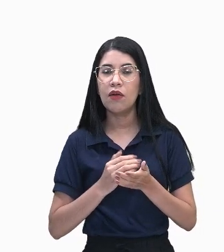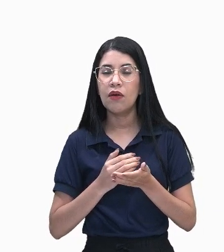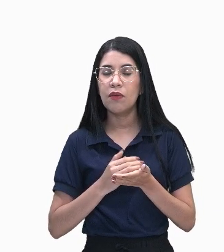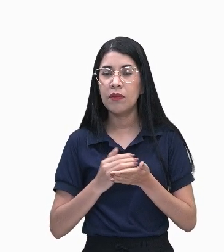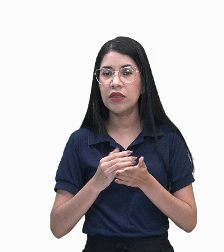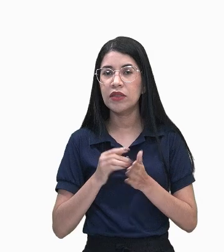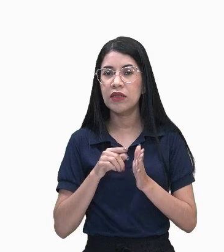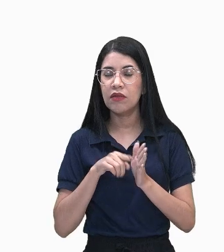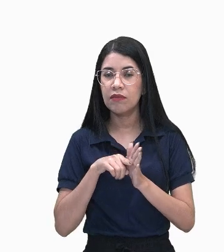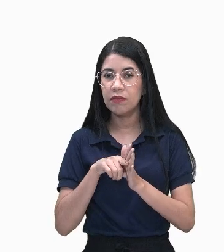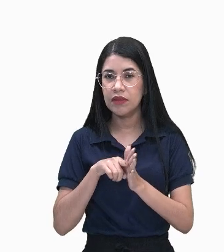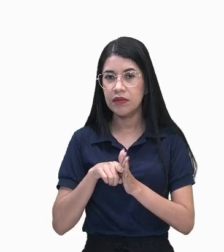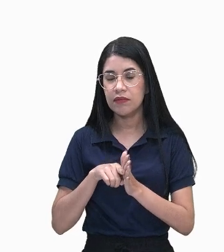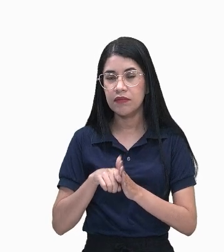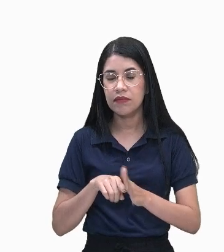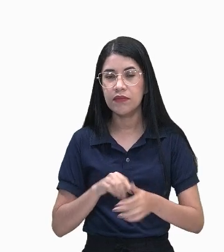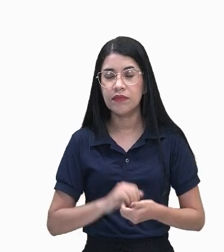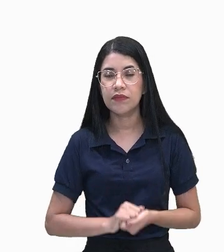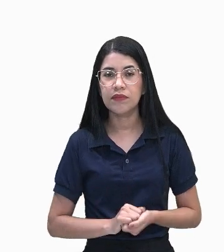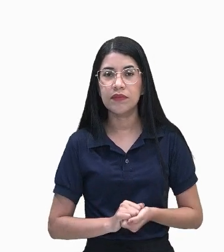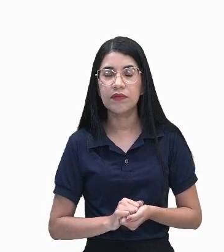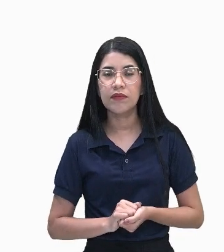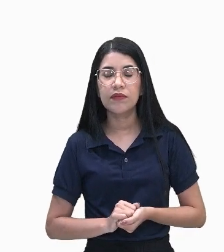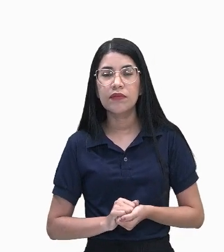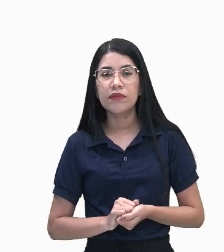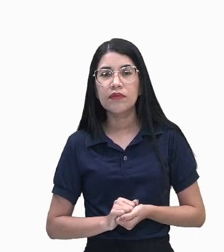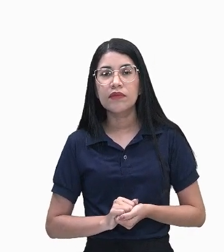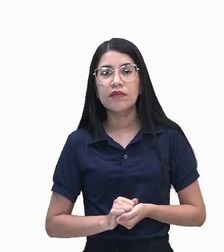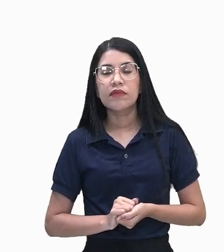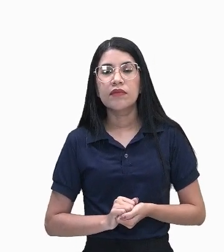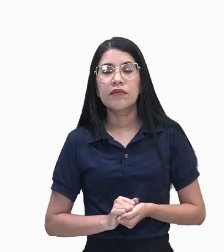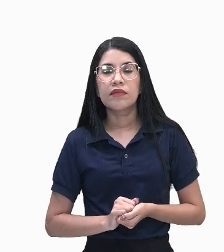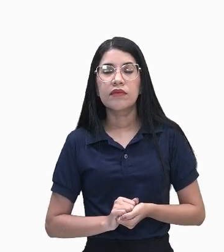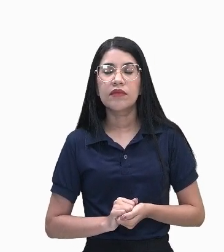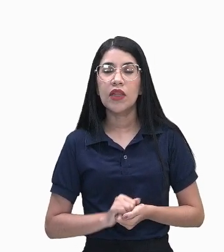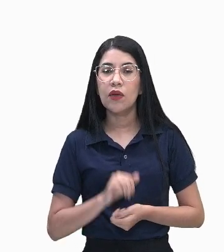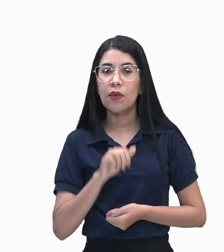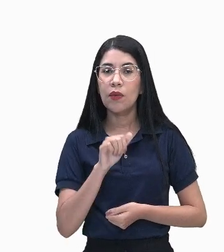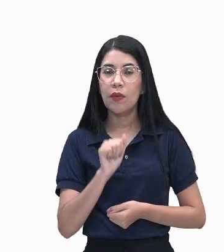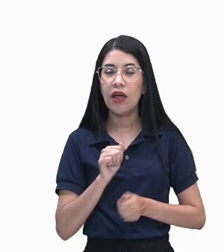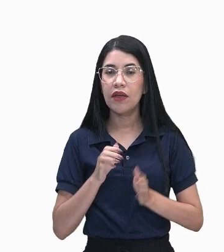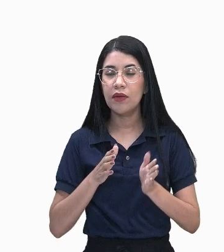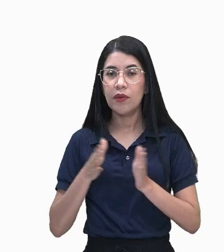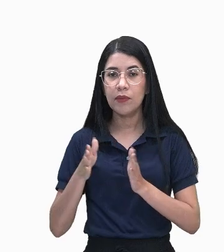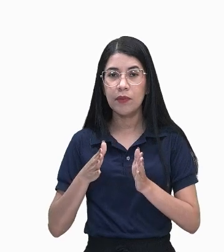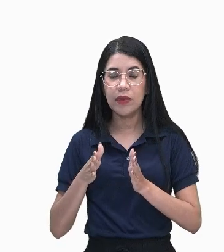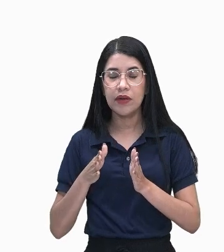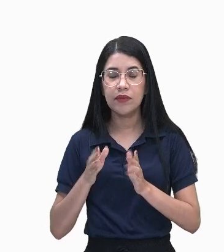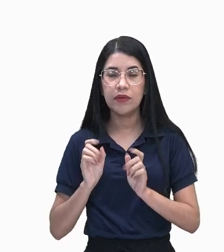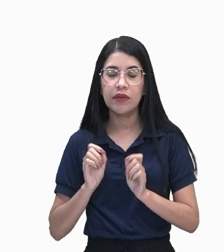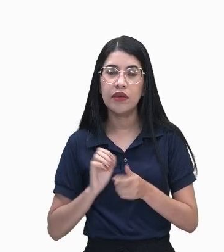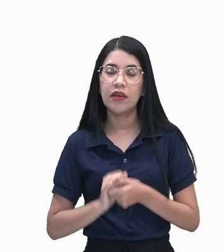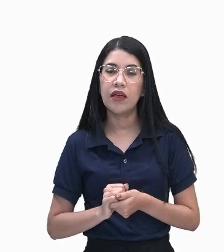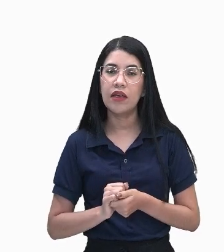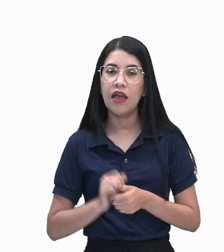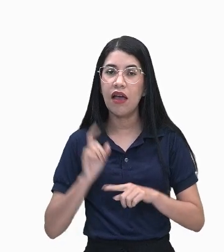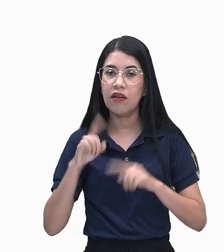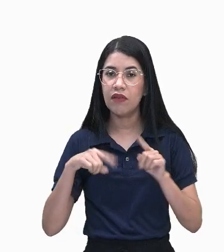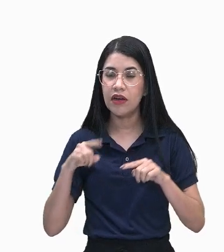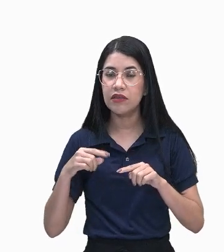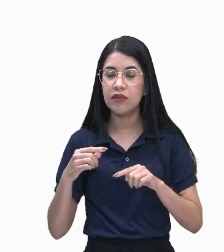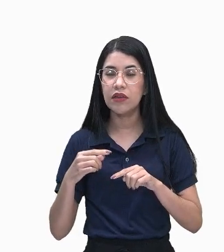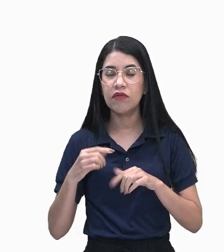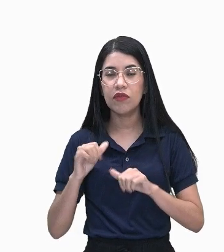no primeiro mês, tá? No mês zero. E o A vai ser aquele período, aquela variação que aconteceu de um mês para o